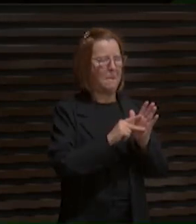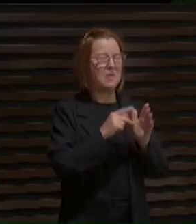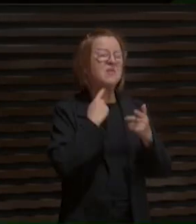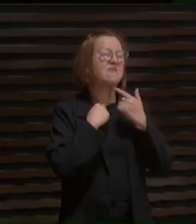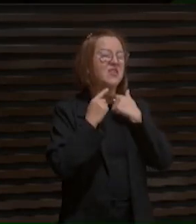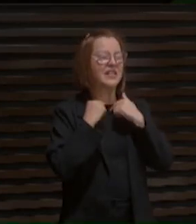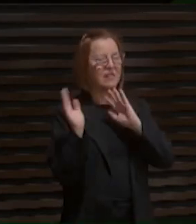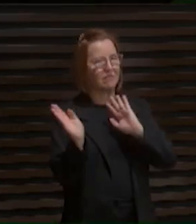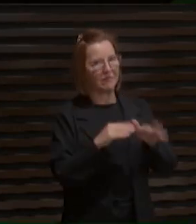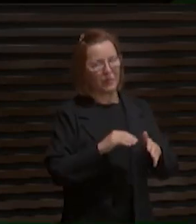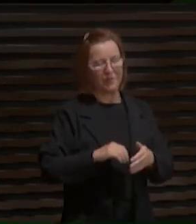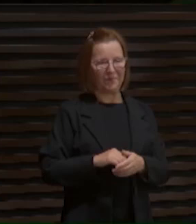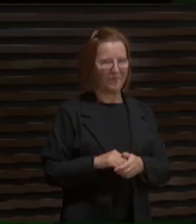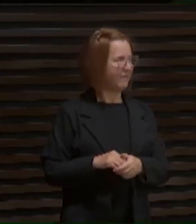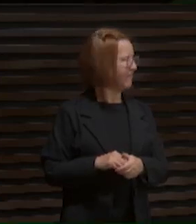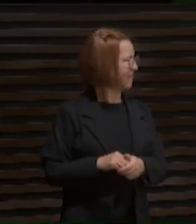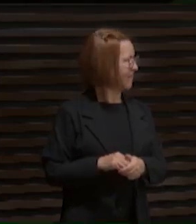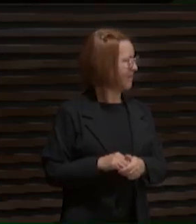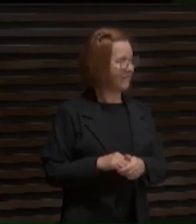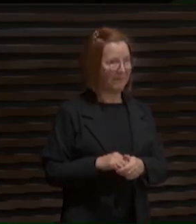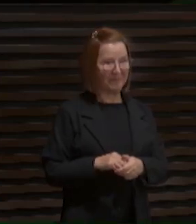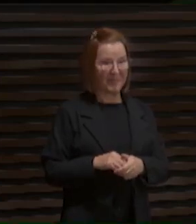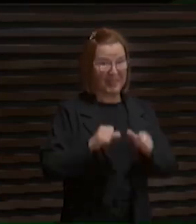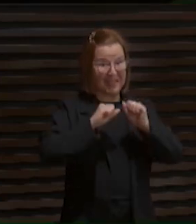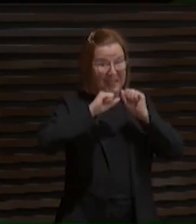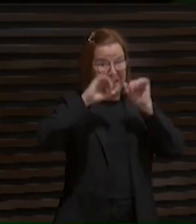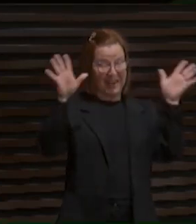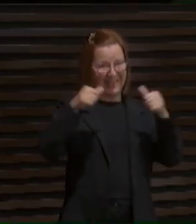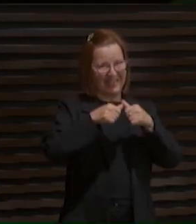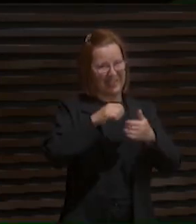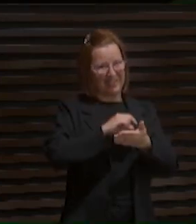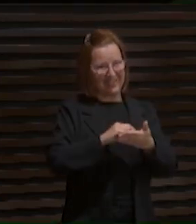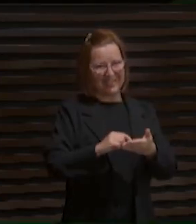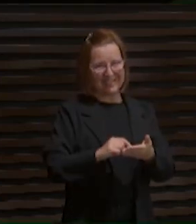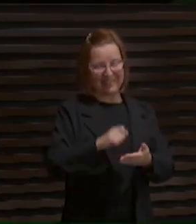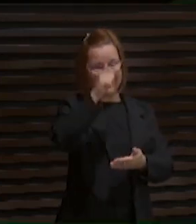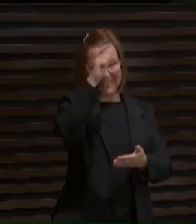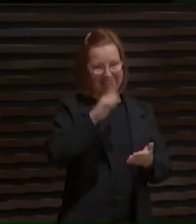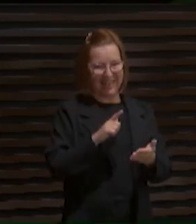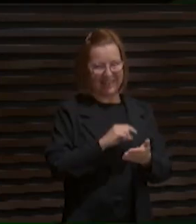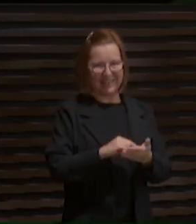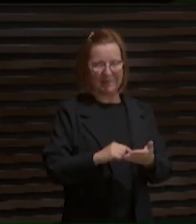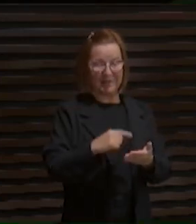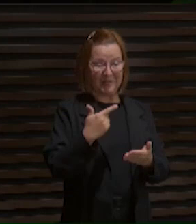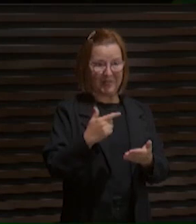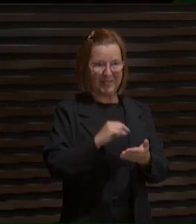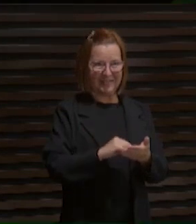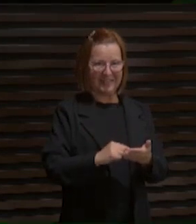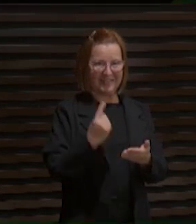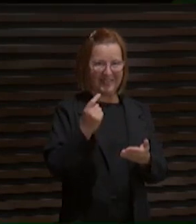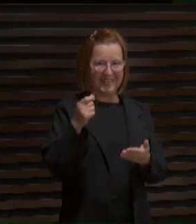Esse versículo é tão batido aqui e está tão evidente nesse versículo, meus irmãos. Vamos ler. Gálatas 2,19a. Porque